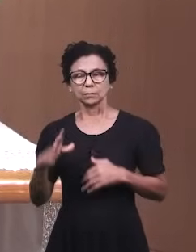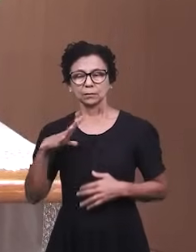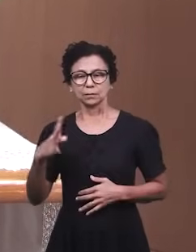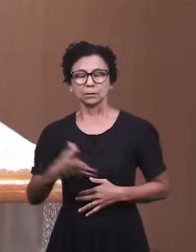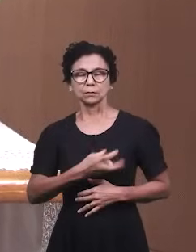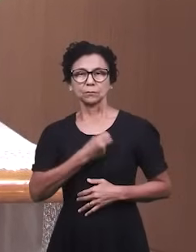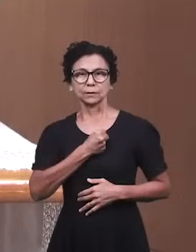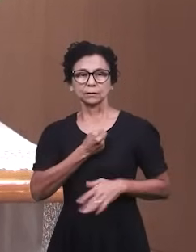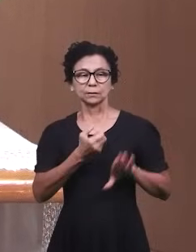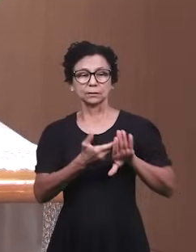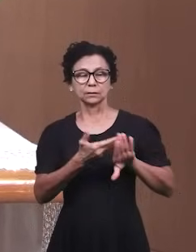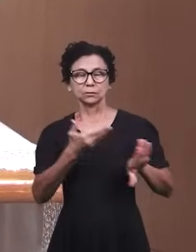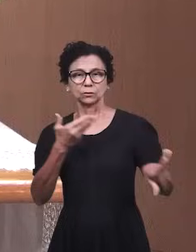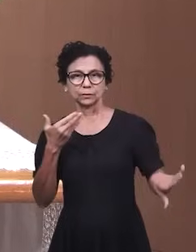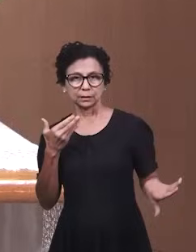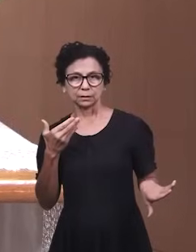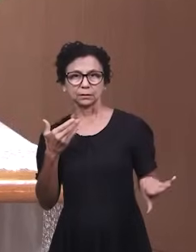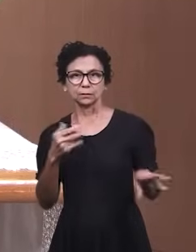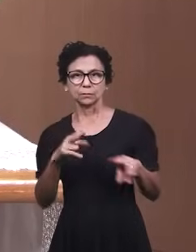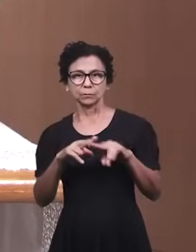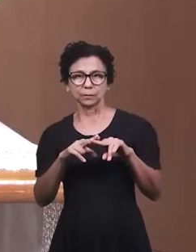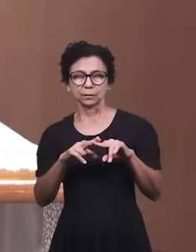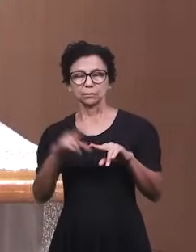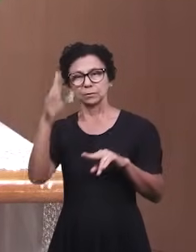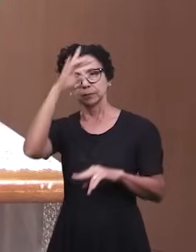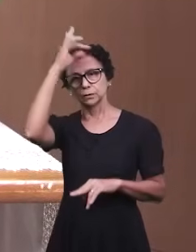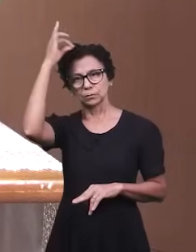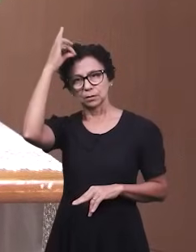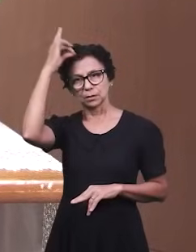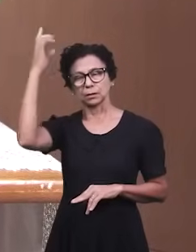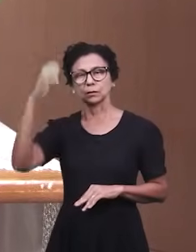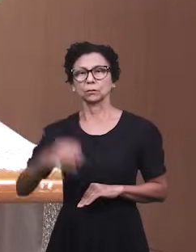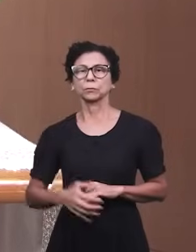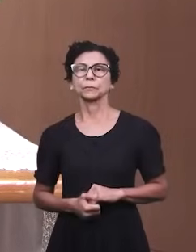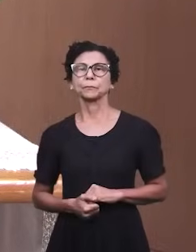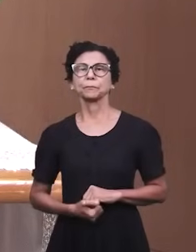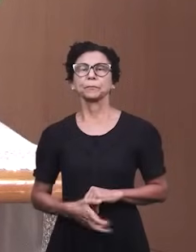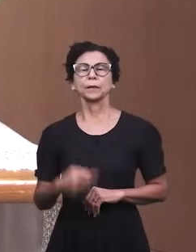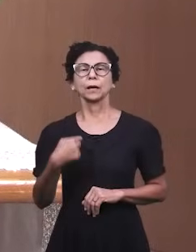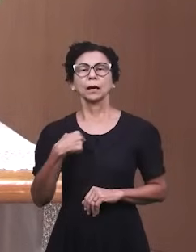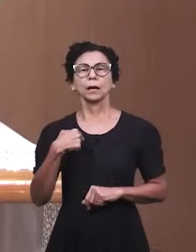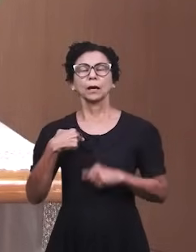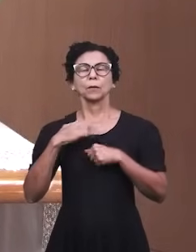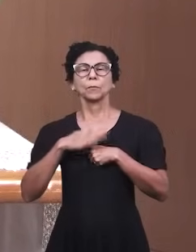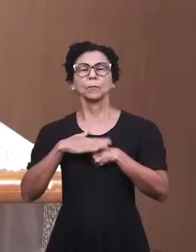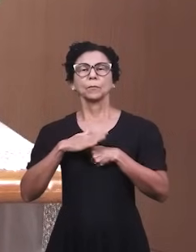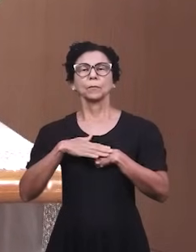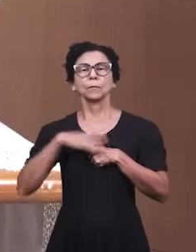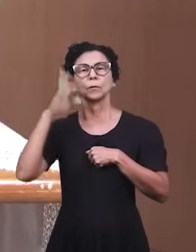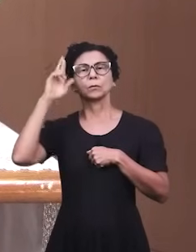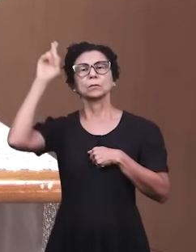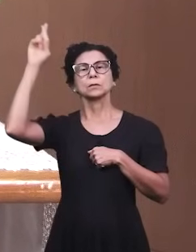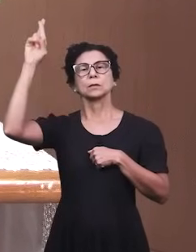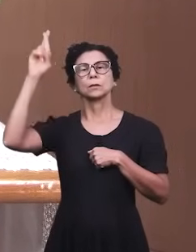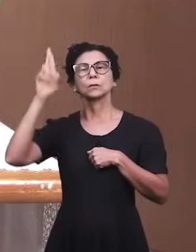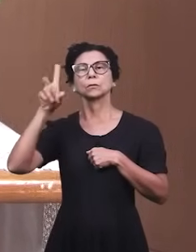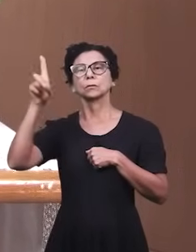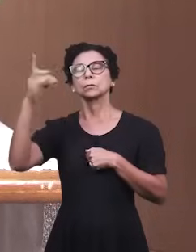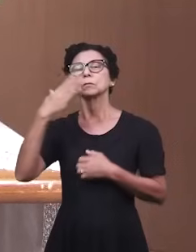o Espírito Santo traz para a Igreja. Eu, o Senhor, o Deus